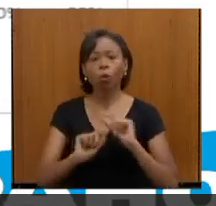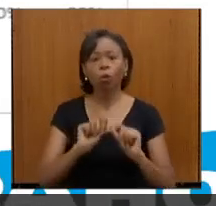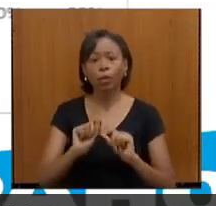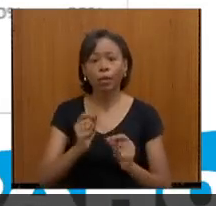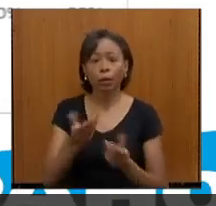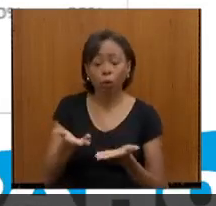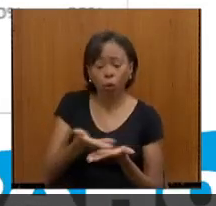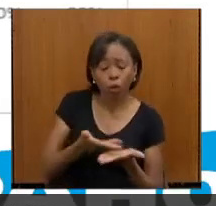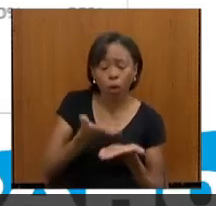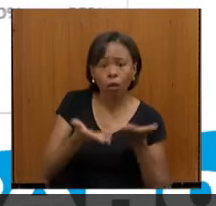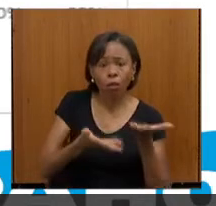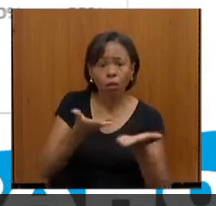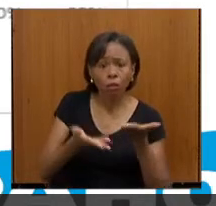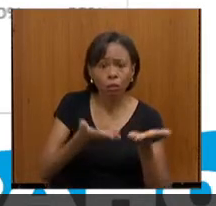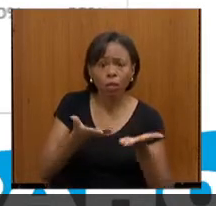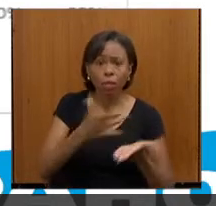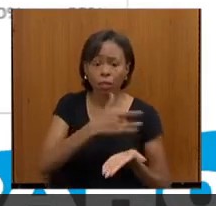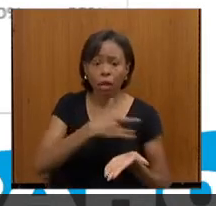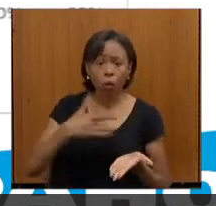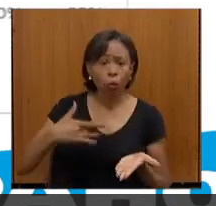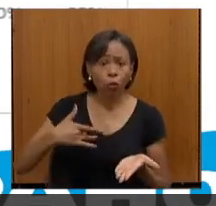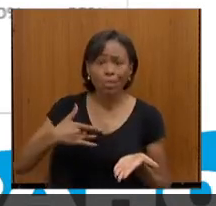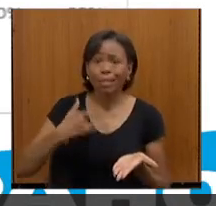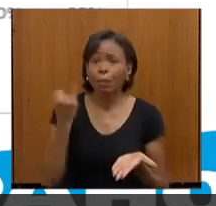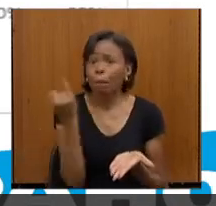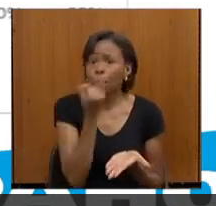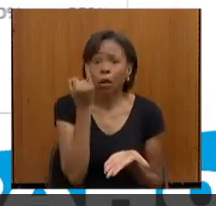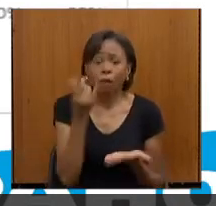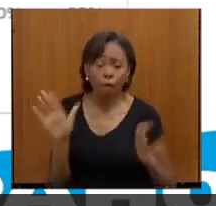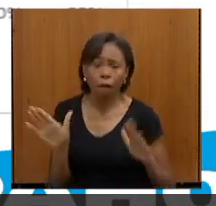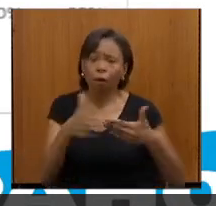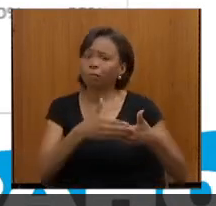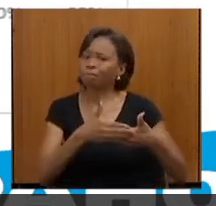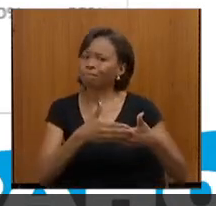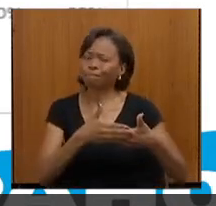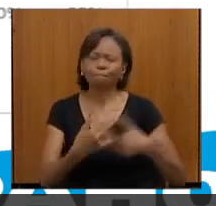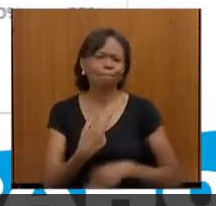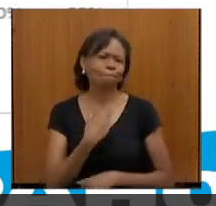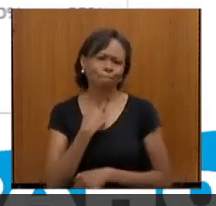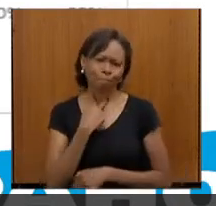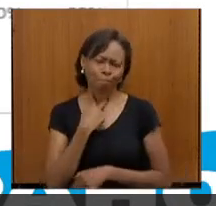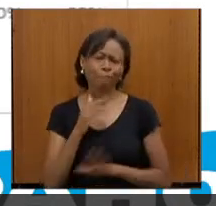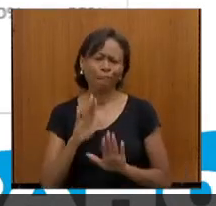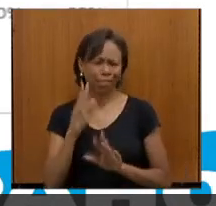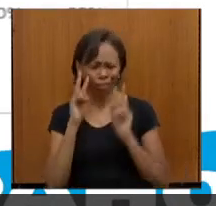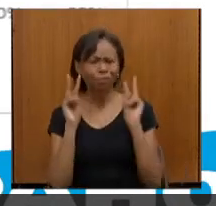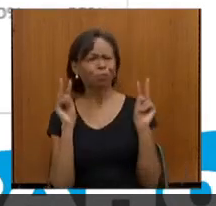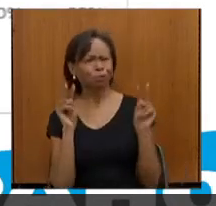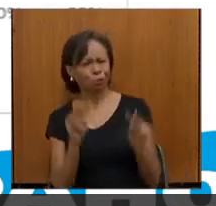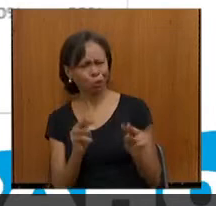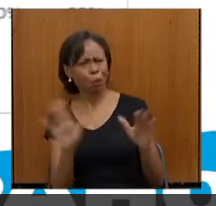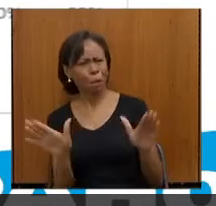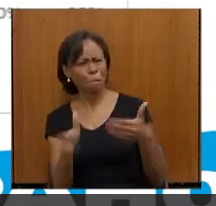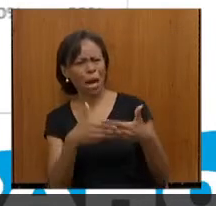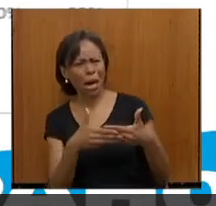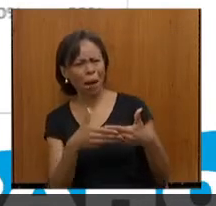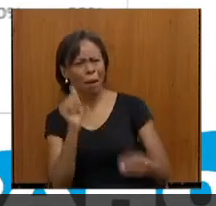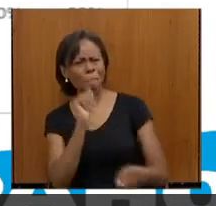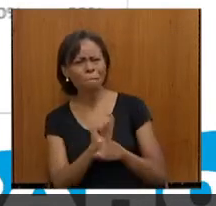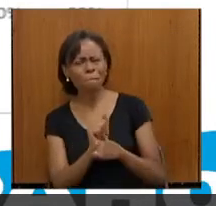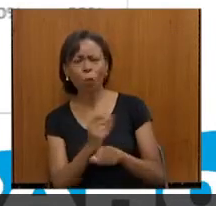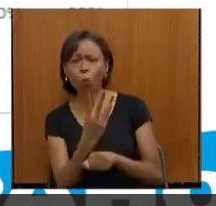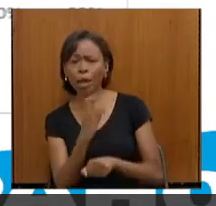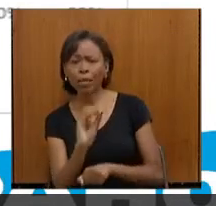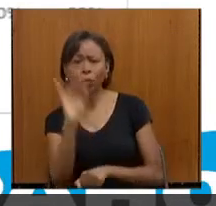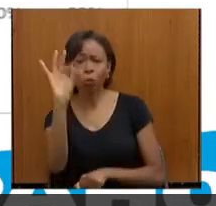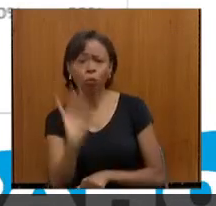essenciais não podem ser fechados. O que a gente viu, infelizmente, foi uma interrupção de